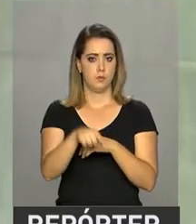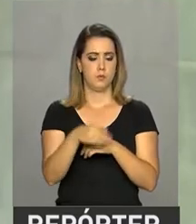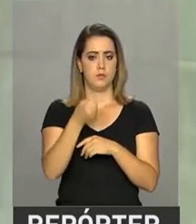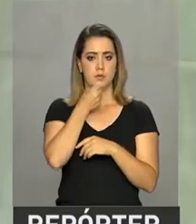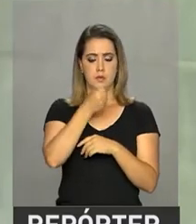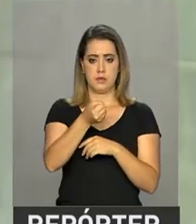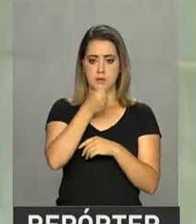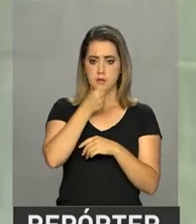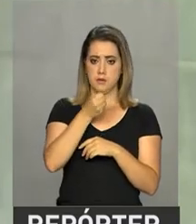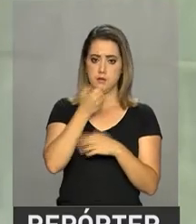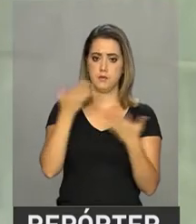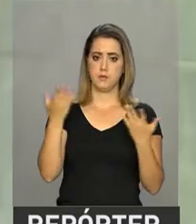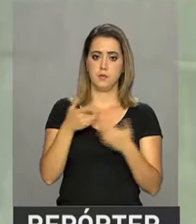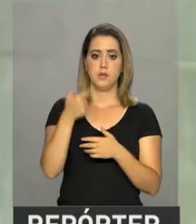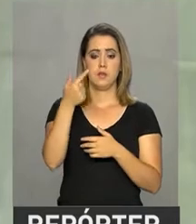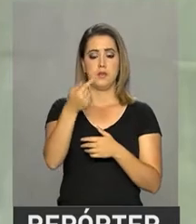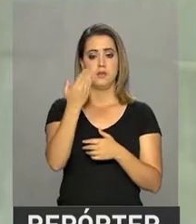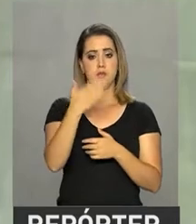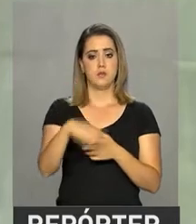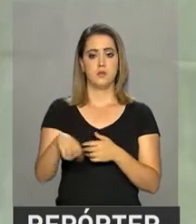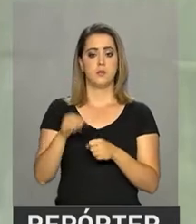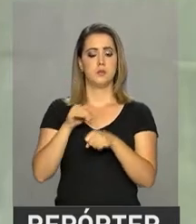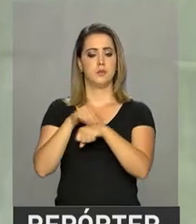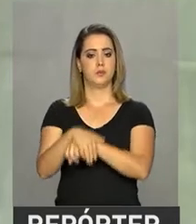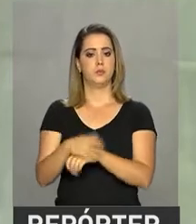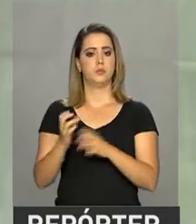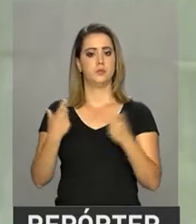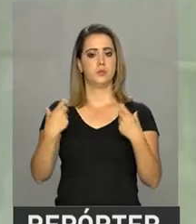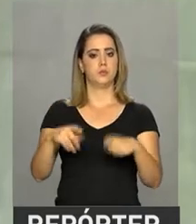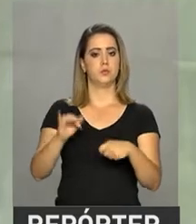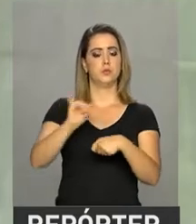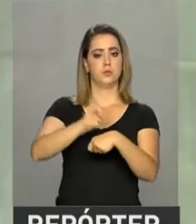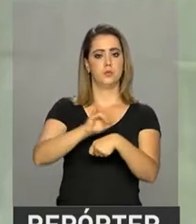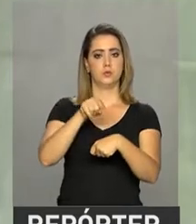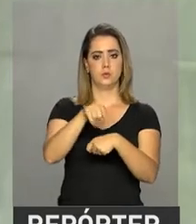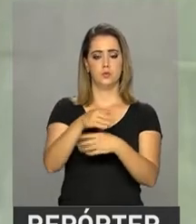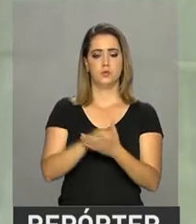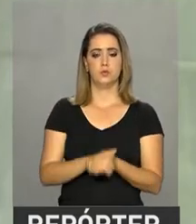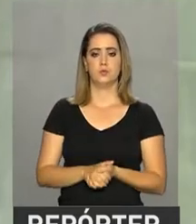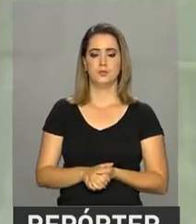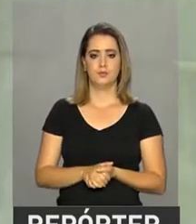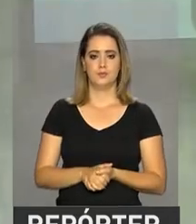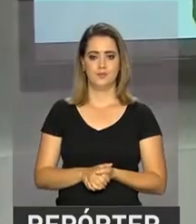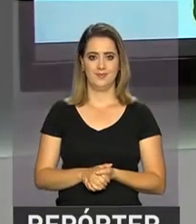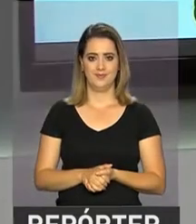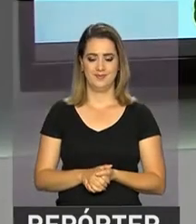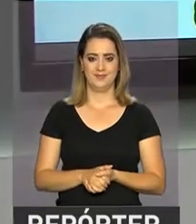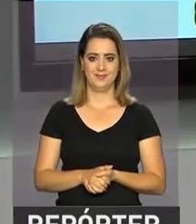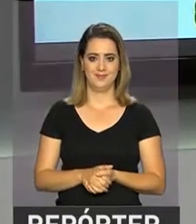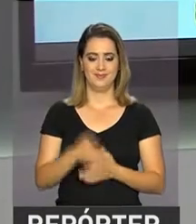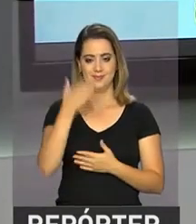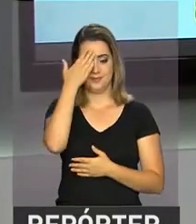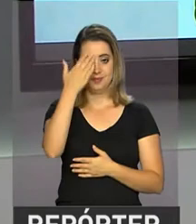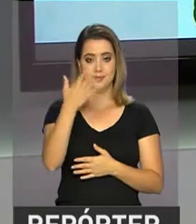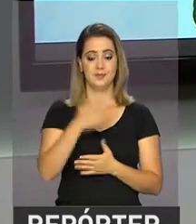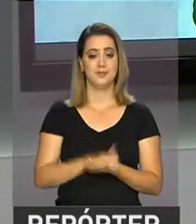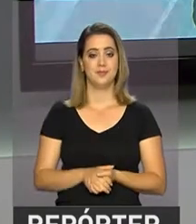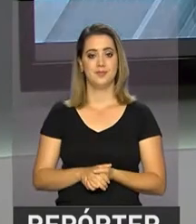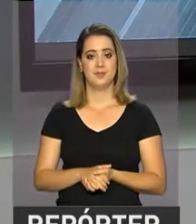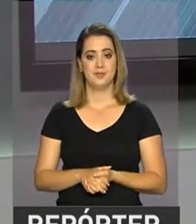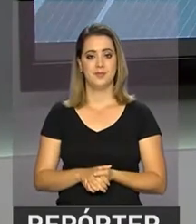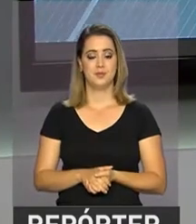entrevista coletiva e 7 6 à noite lá na sede do ministério do planejamento foto com você e lilia brigada nem